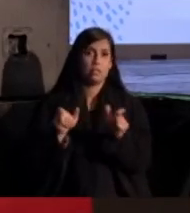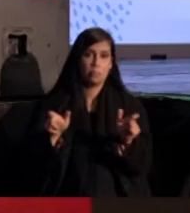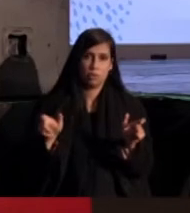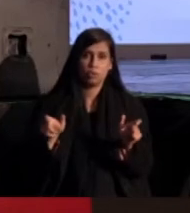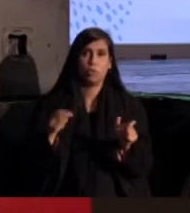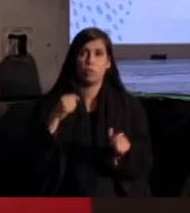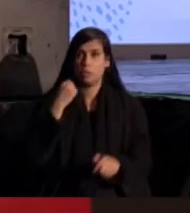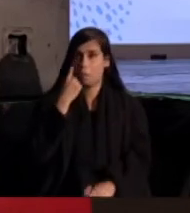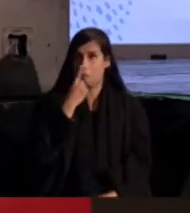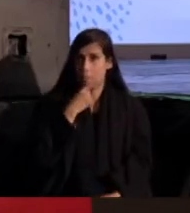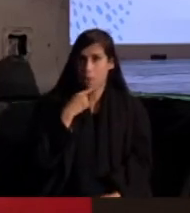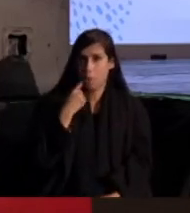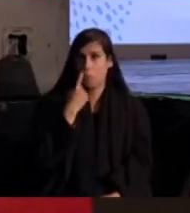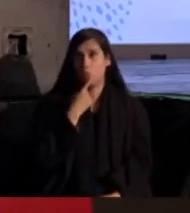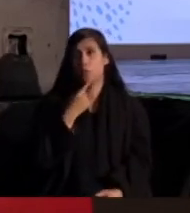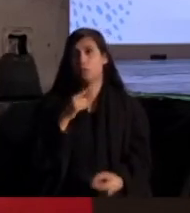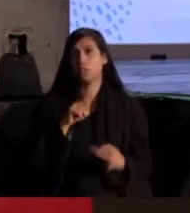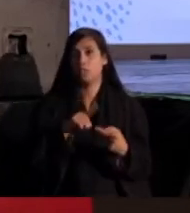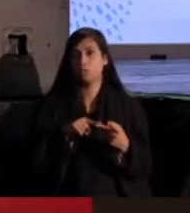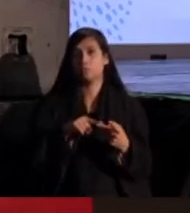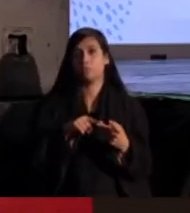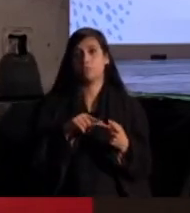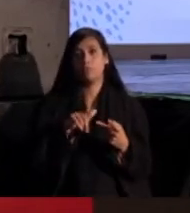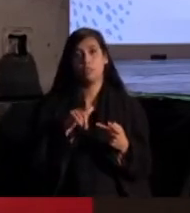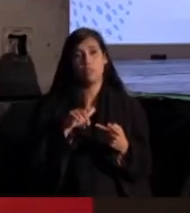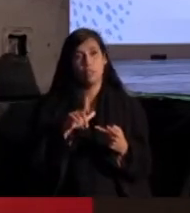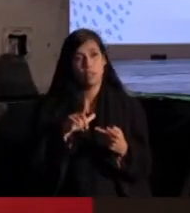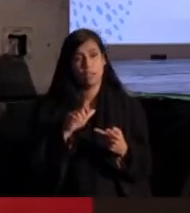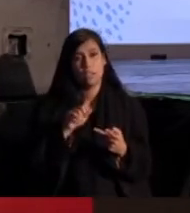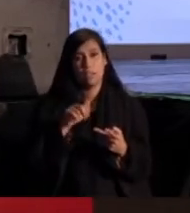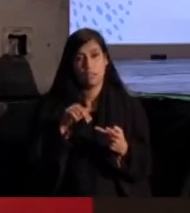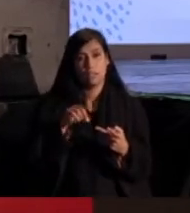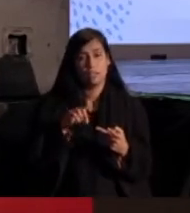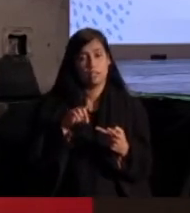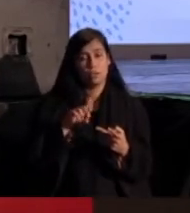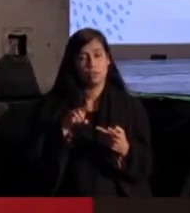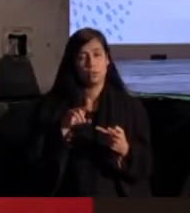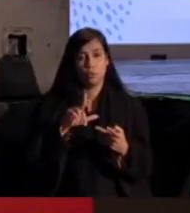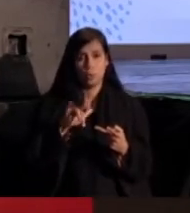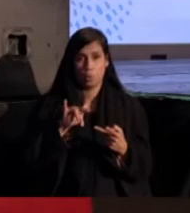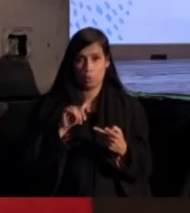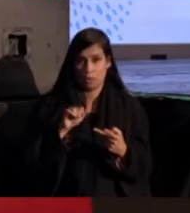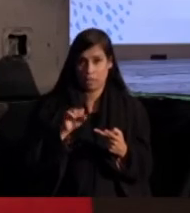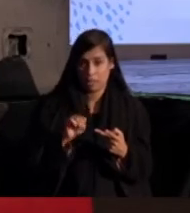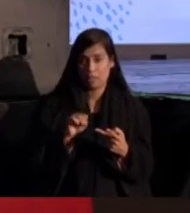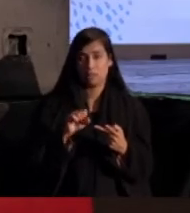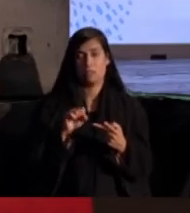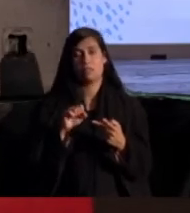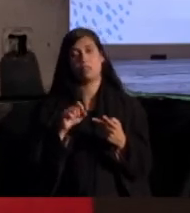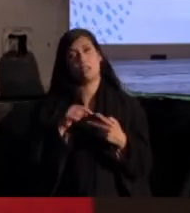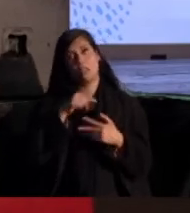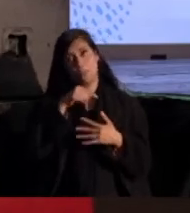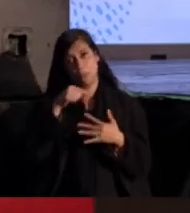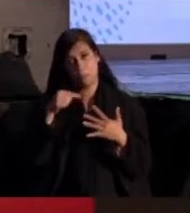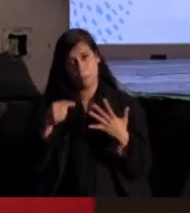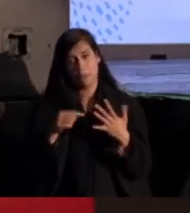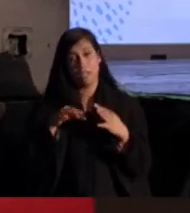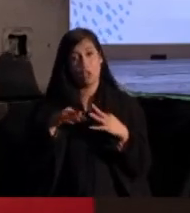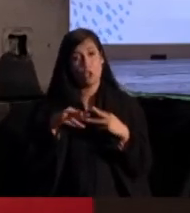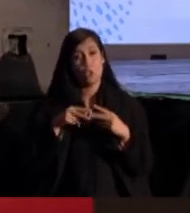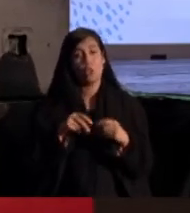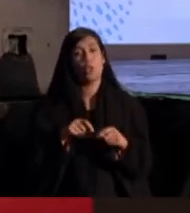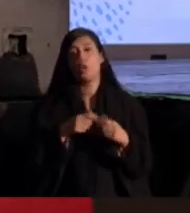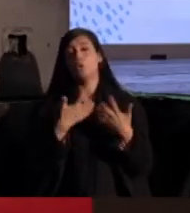glândulas salivares, mucosas e todas as demais estruturas, nem de longe é possível considerar que a função bucal dos